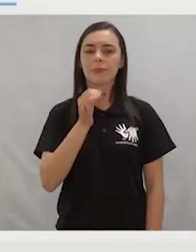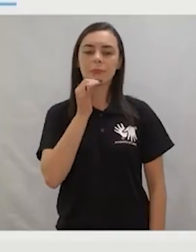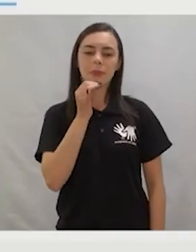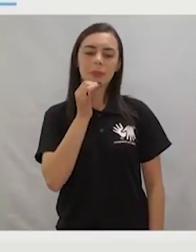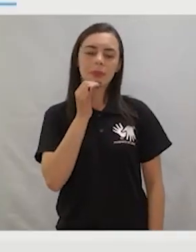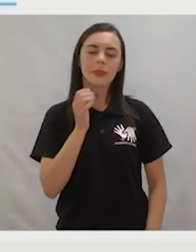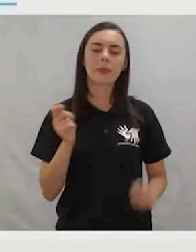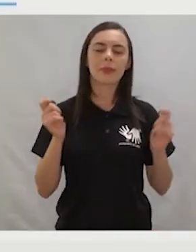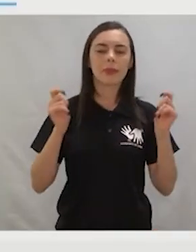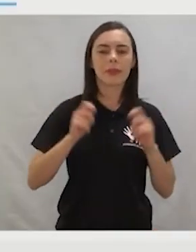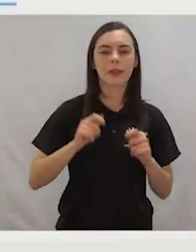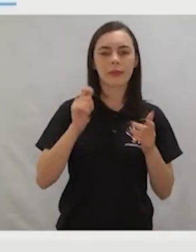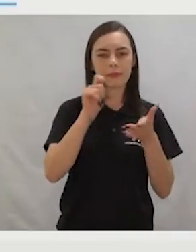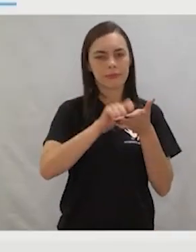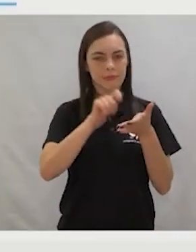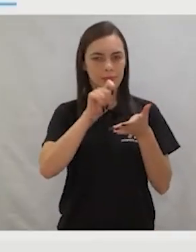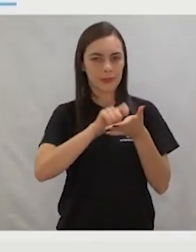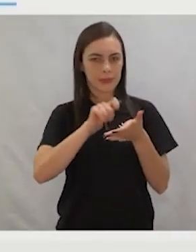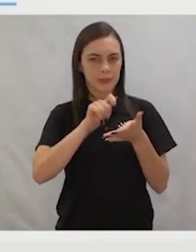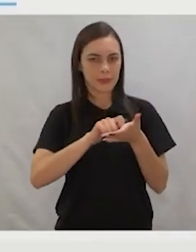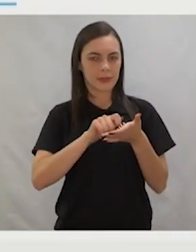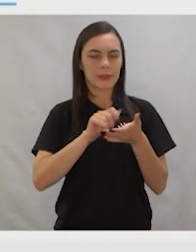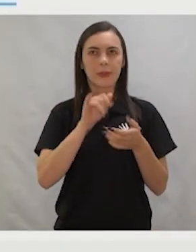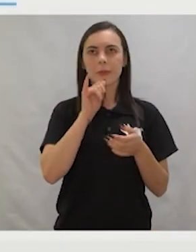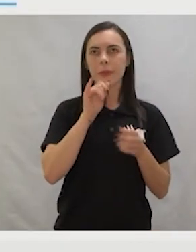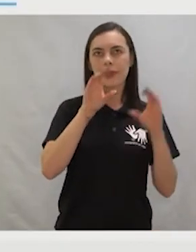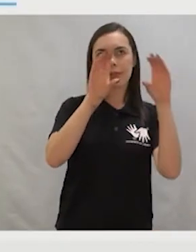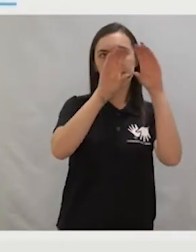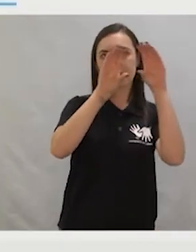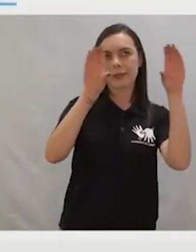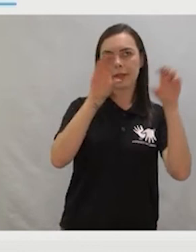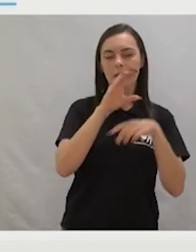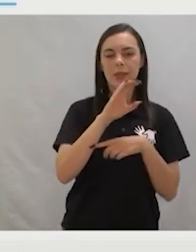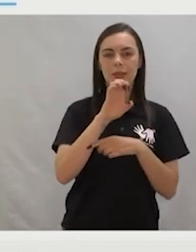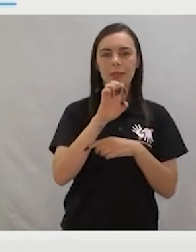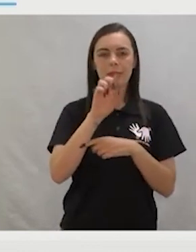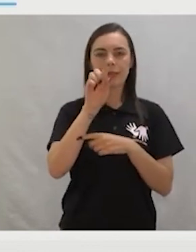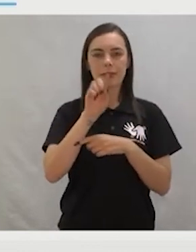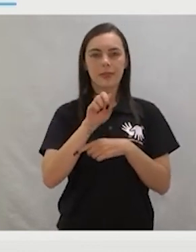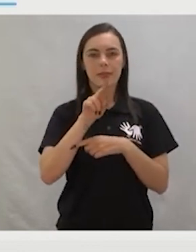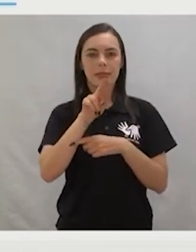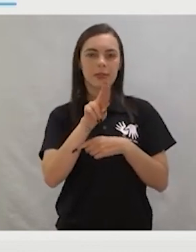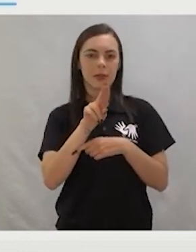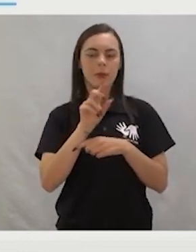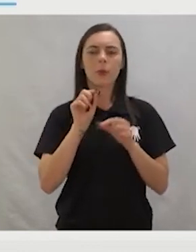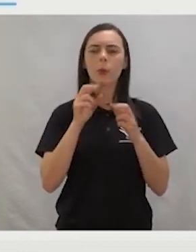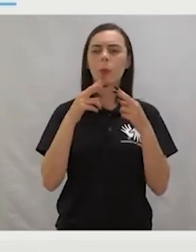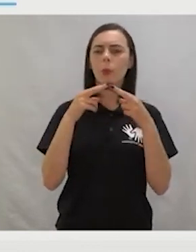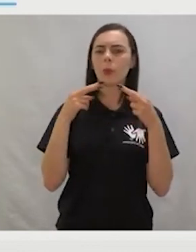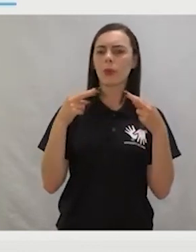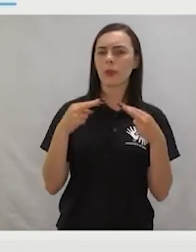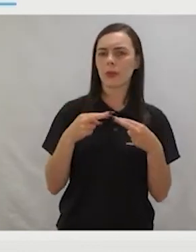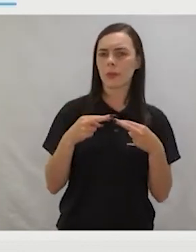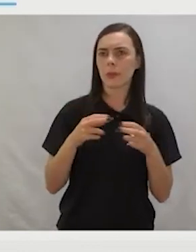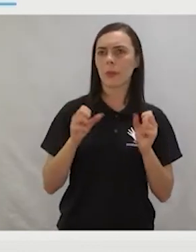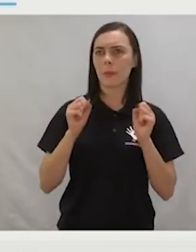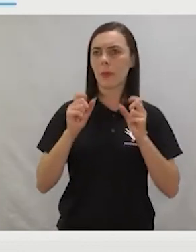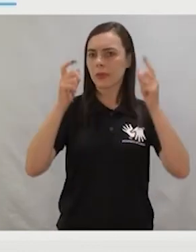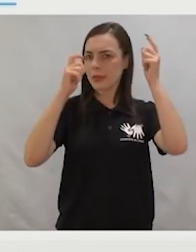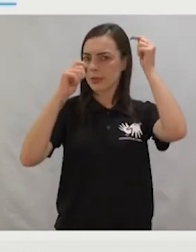Então, você poderia escrever, né? Então, o que que rima com céu? Céu.